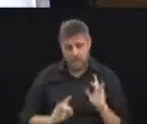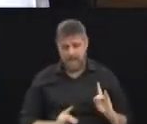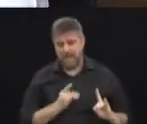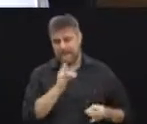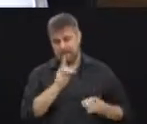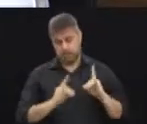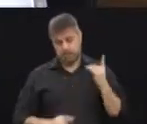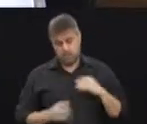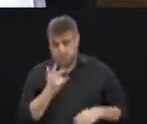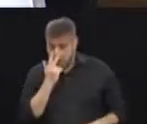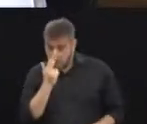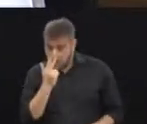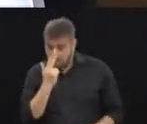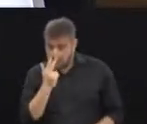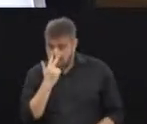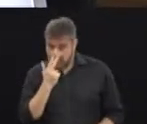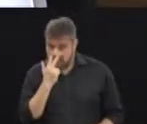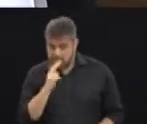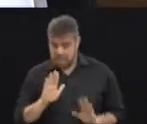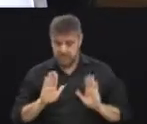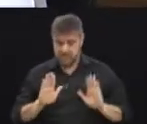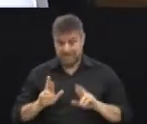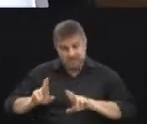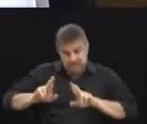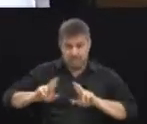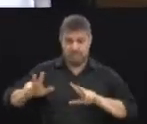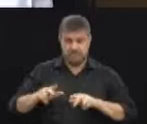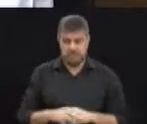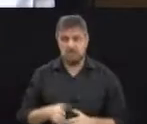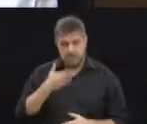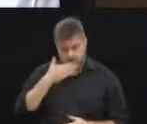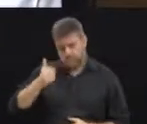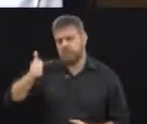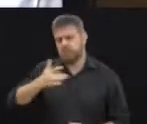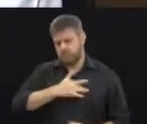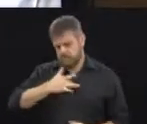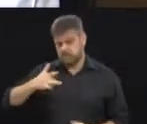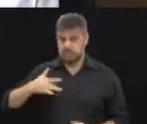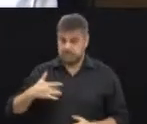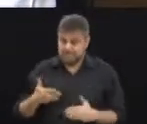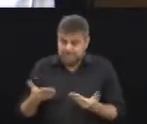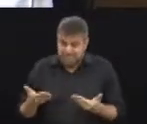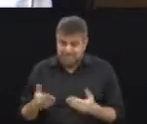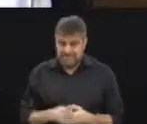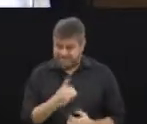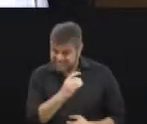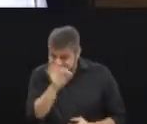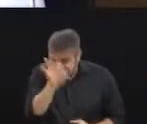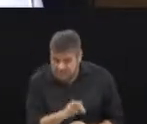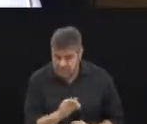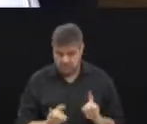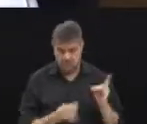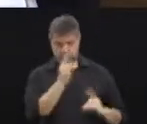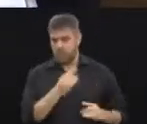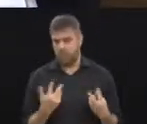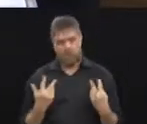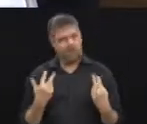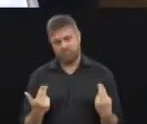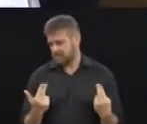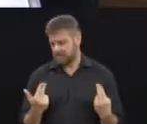mimetizam ou parecem que seja hormônio, mas não é hormônio. Eles vão melhorar um pouquinho, mas não é